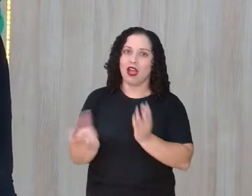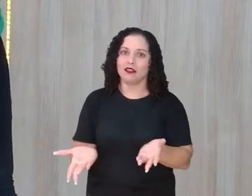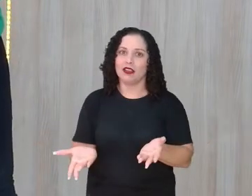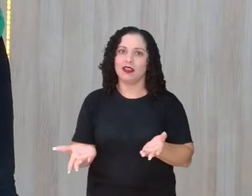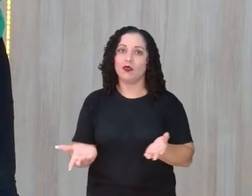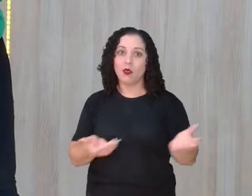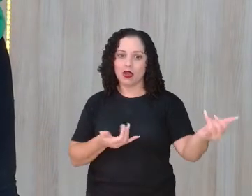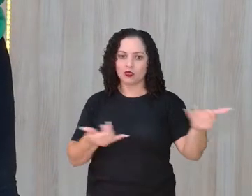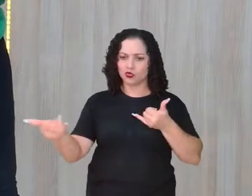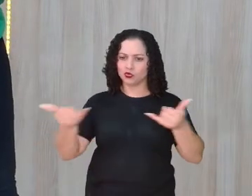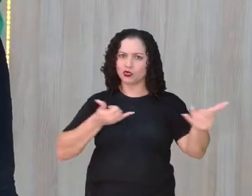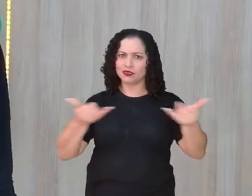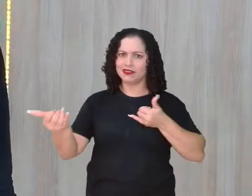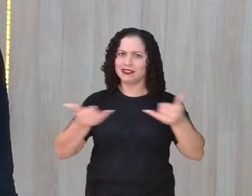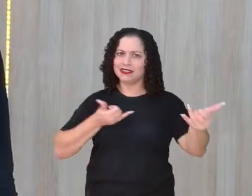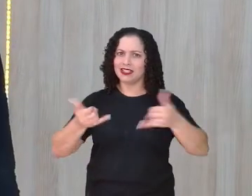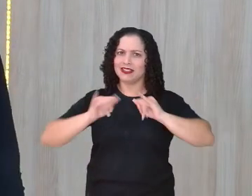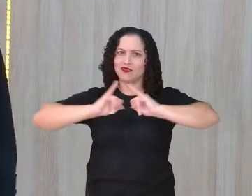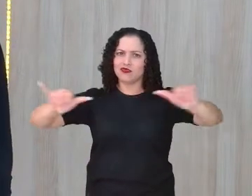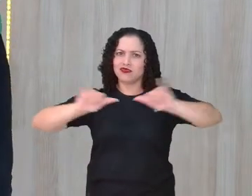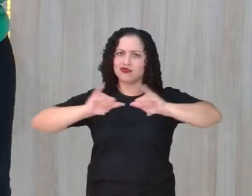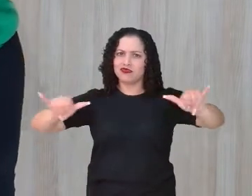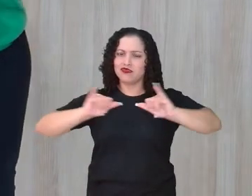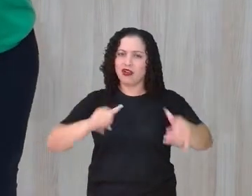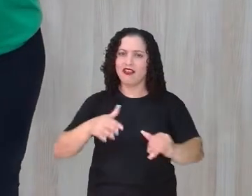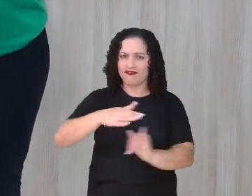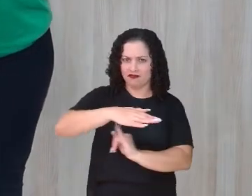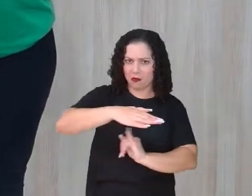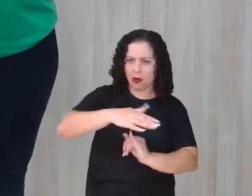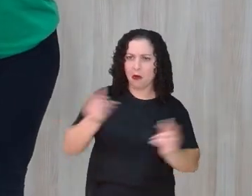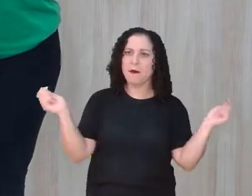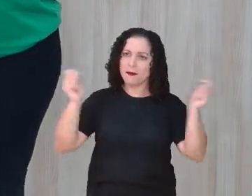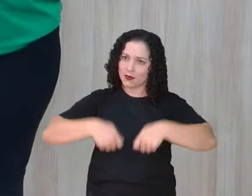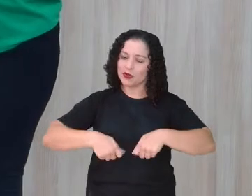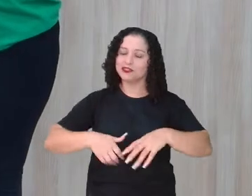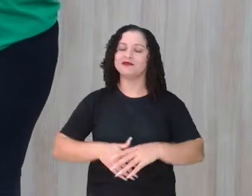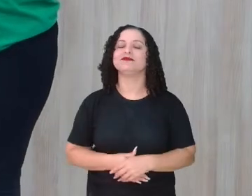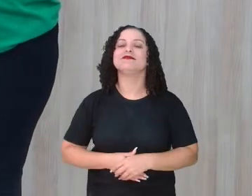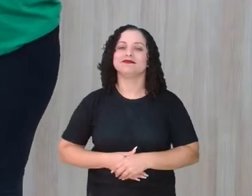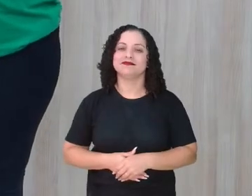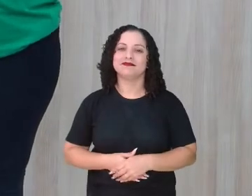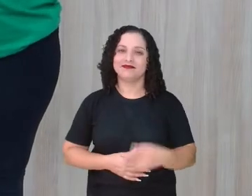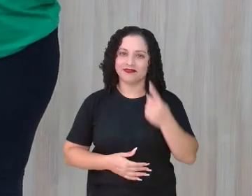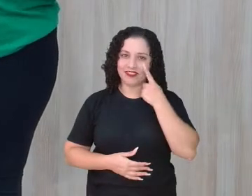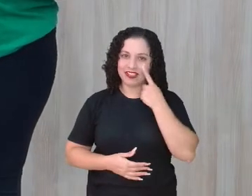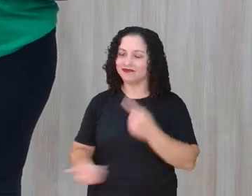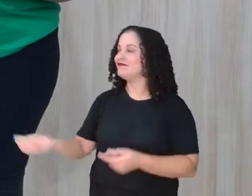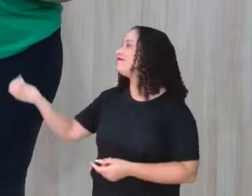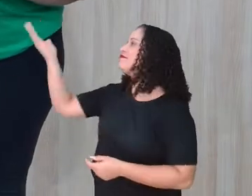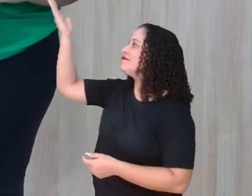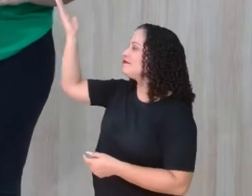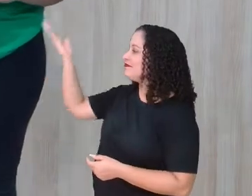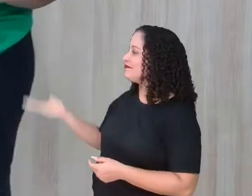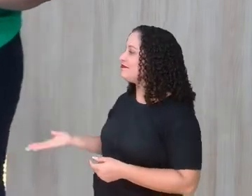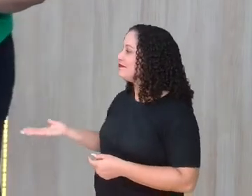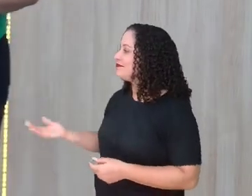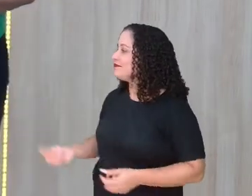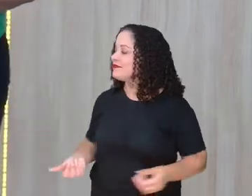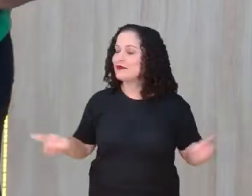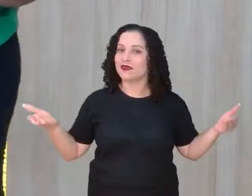informal? Pode. Percebam. Olha aí, vamos continuar lendo. Essa notícia